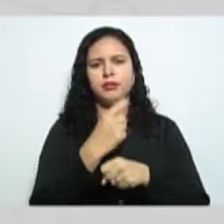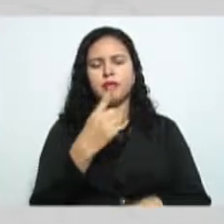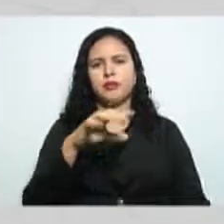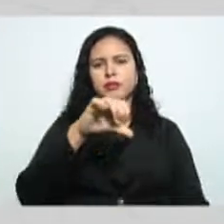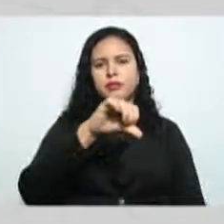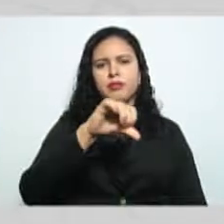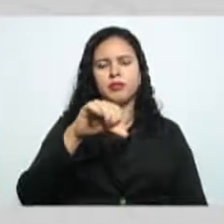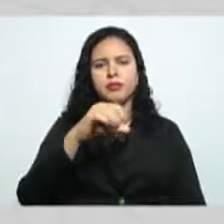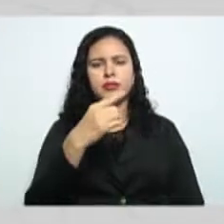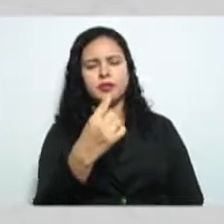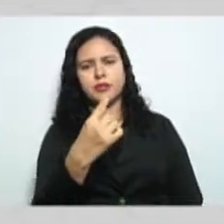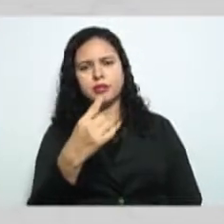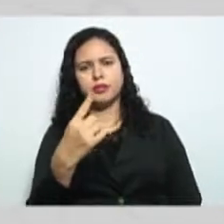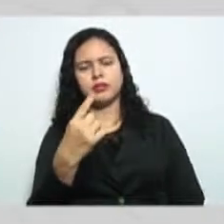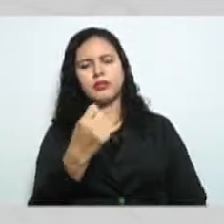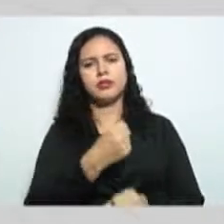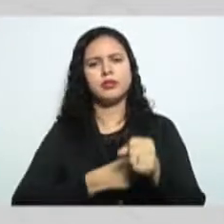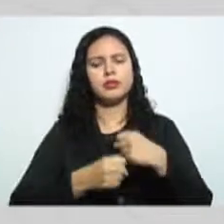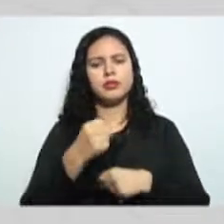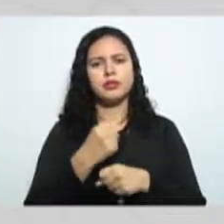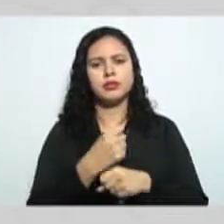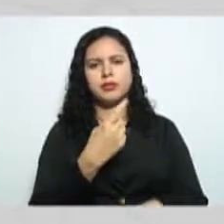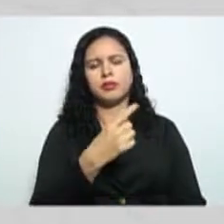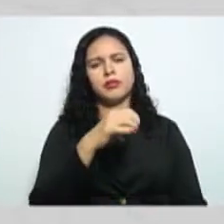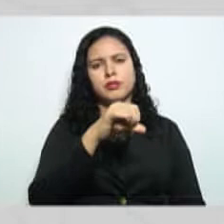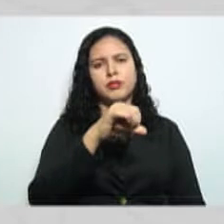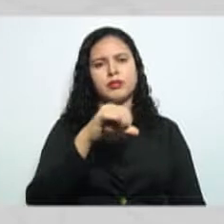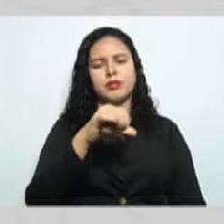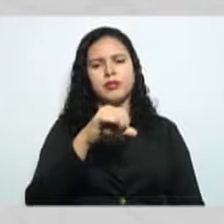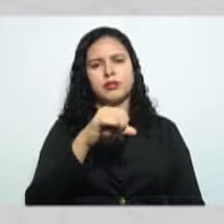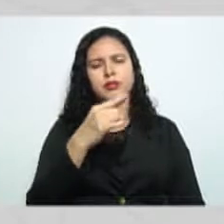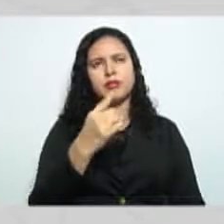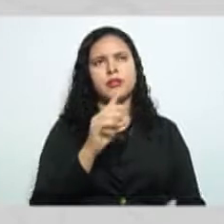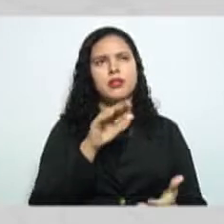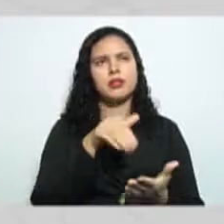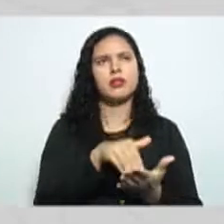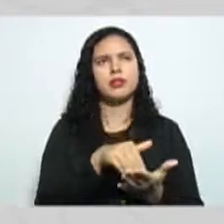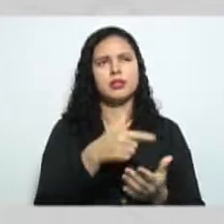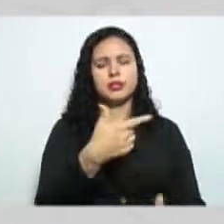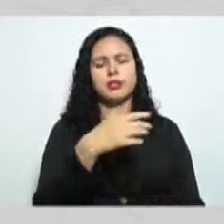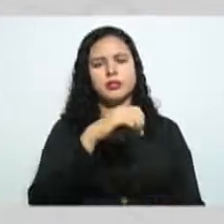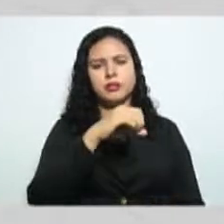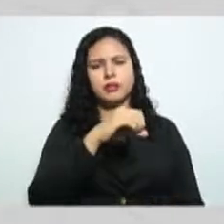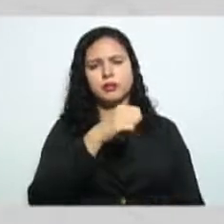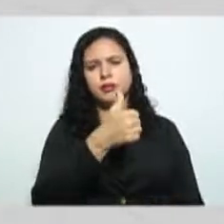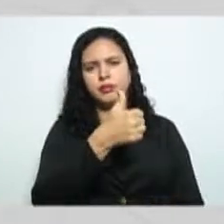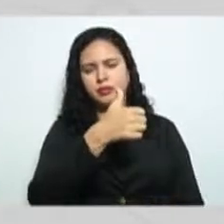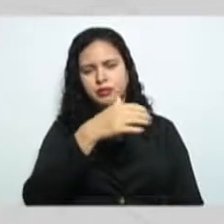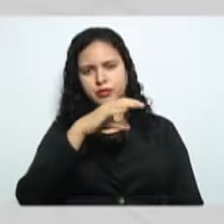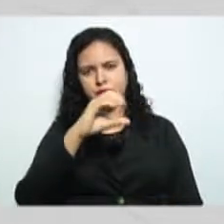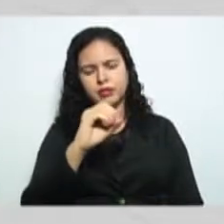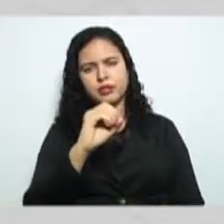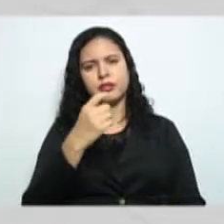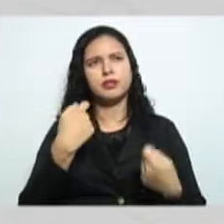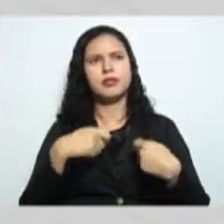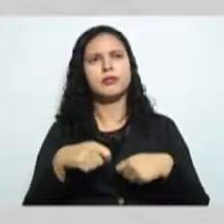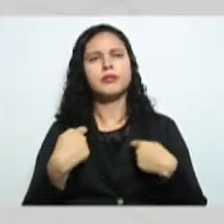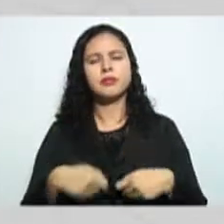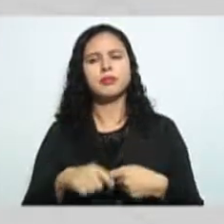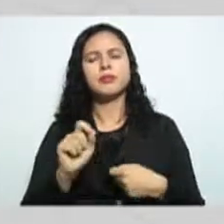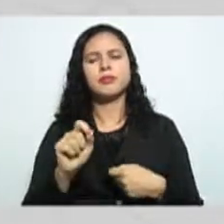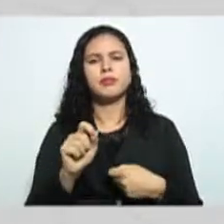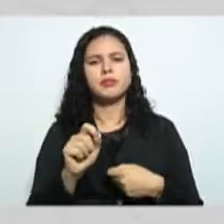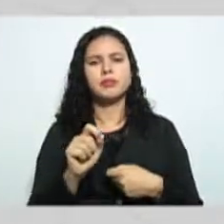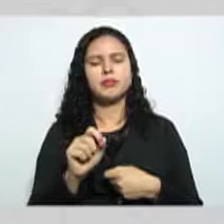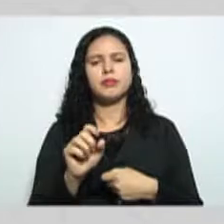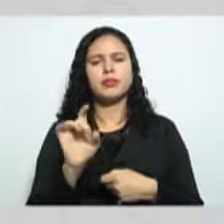2010, o que a gente precisa ter aqui, ó, de 91 para os anos 2000 e aqui para 2010, o que a gente precisa ter para caminhar nesse avanço é